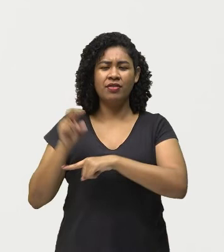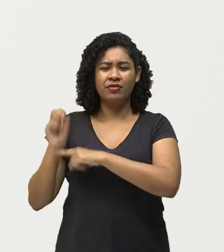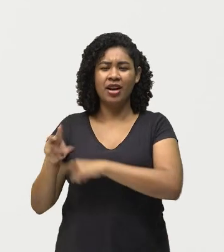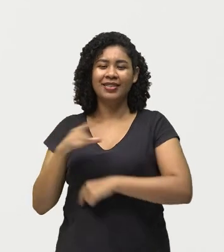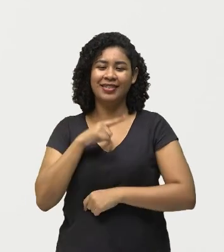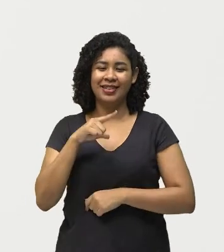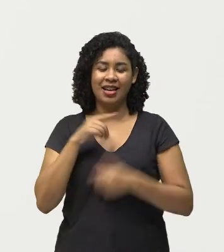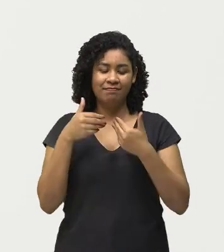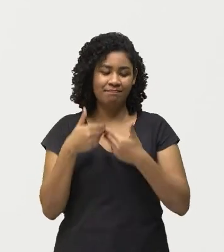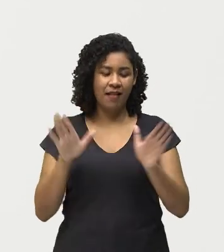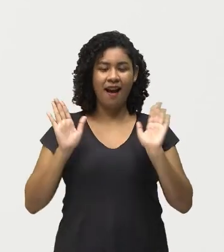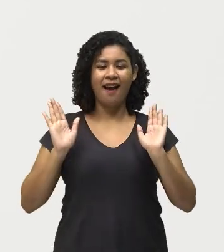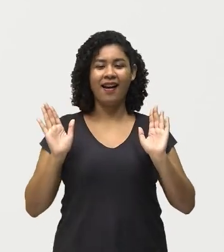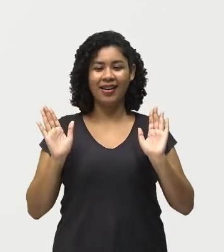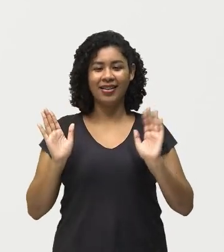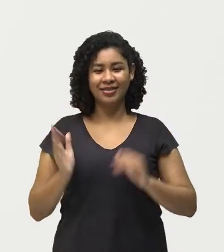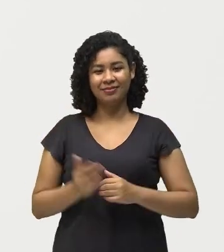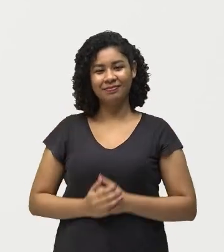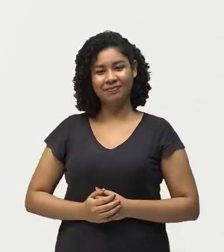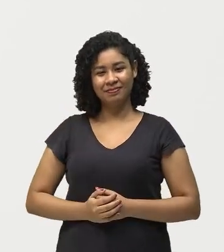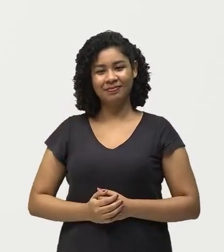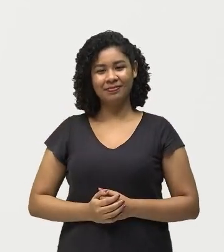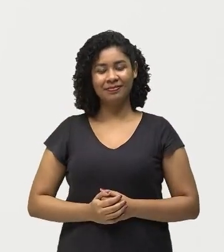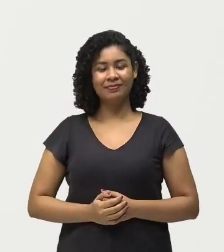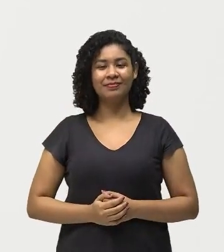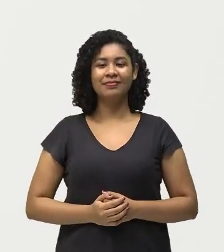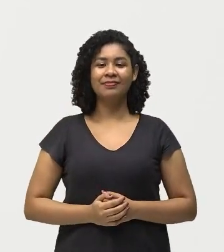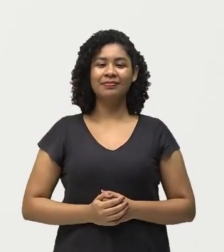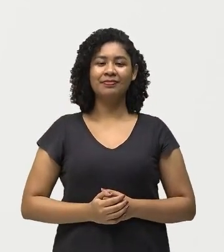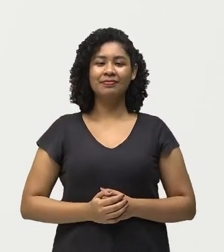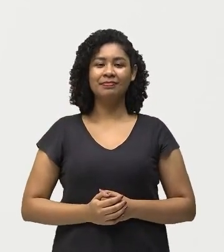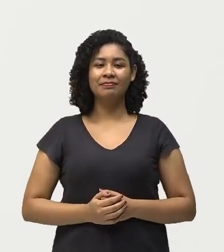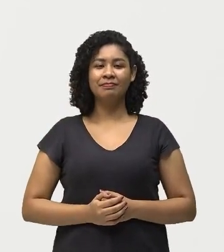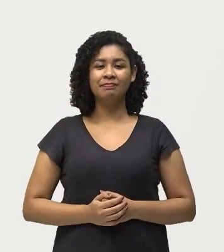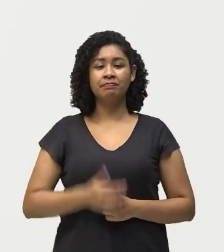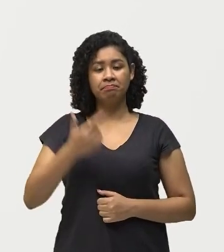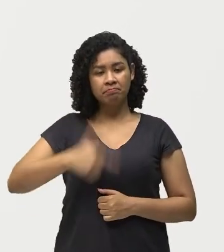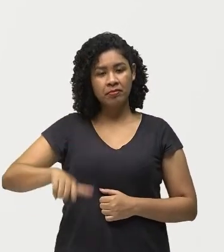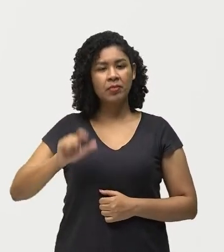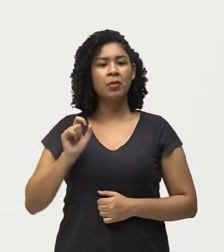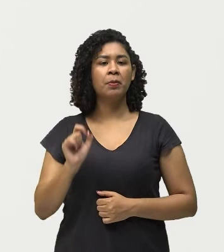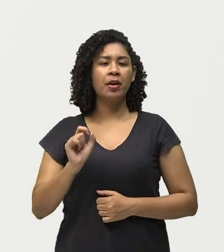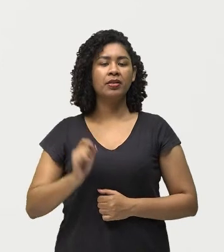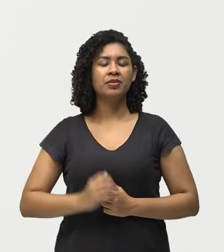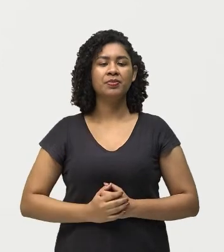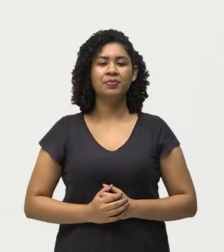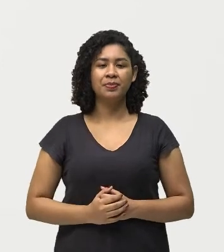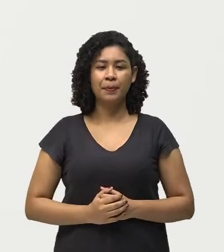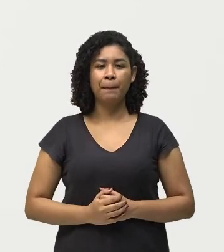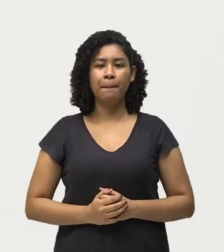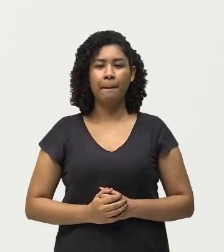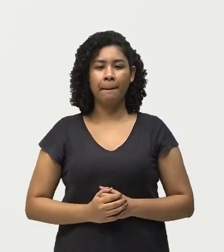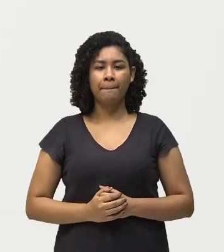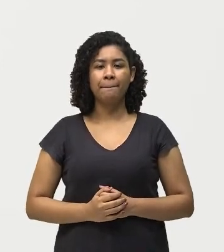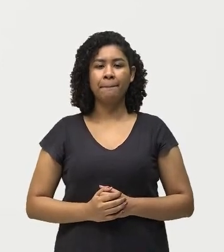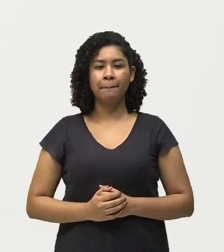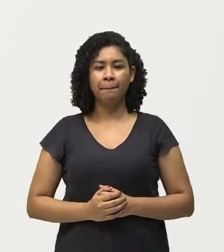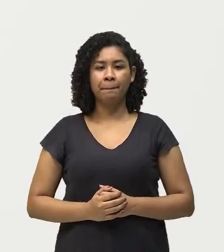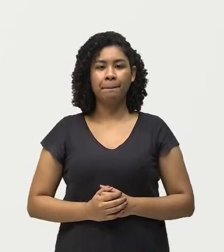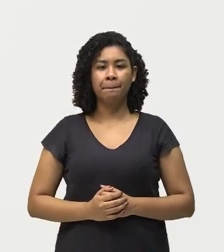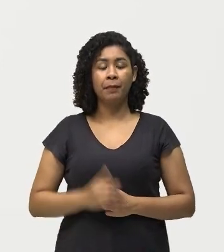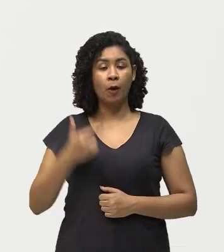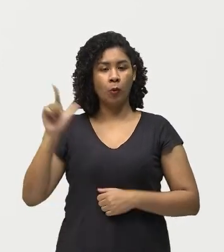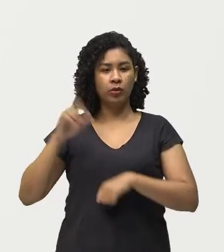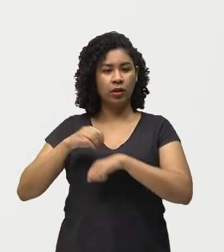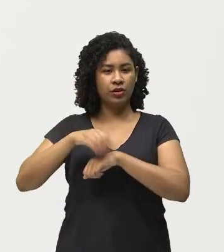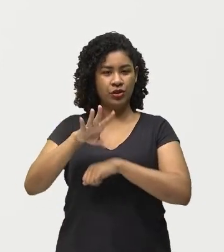aberto para esse tipo de profissional. O que mais que nós temos? Próximo passo, gente, olha